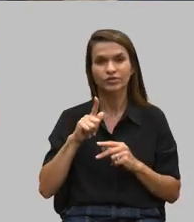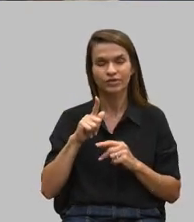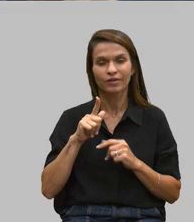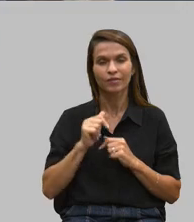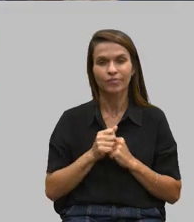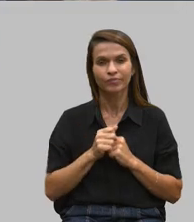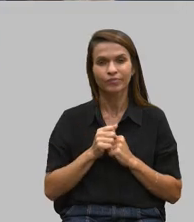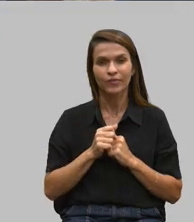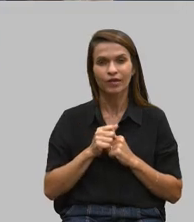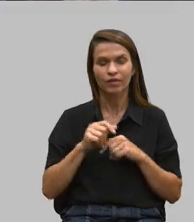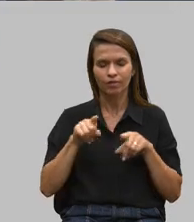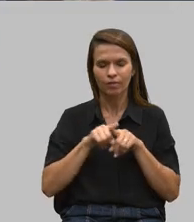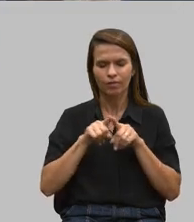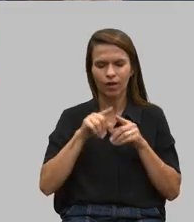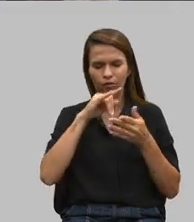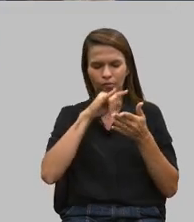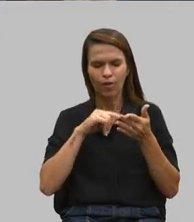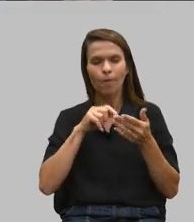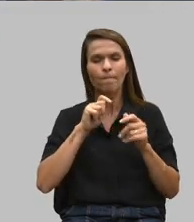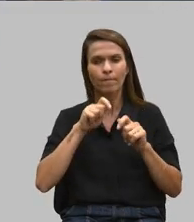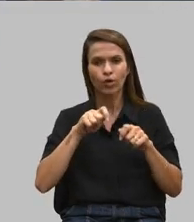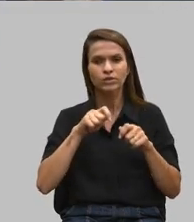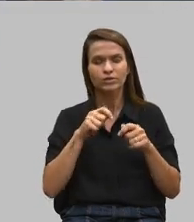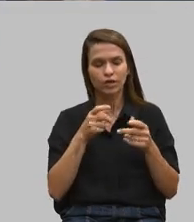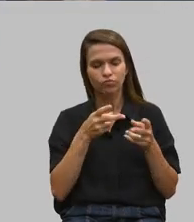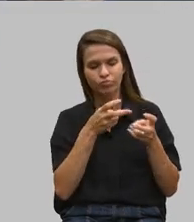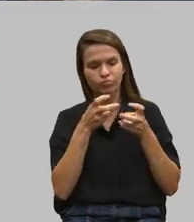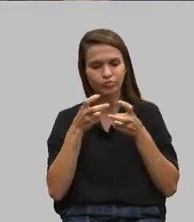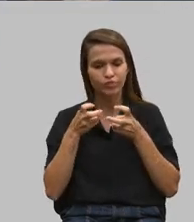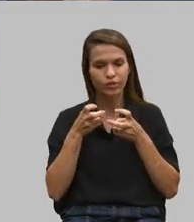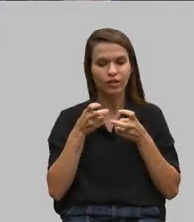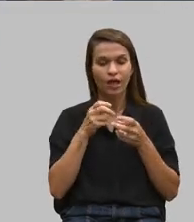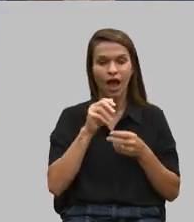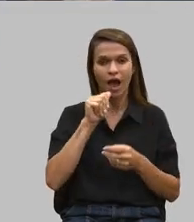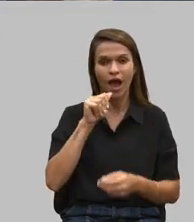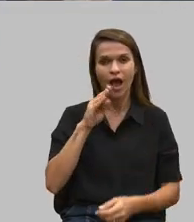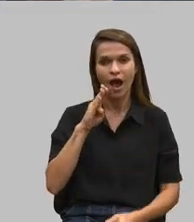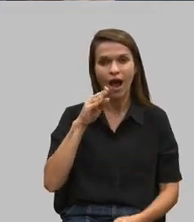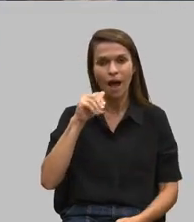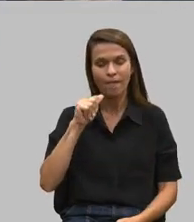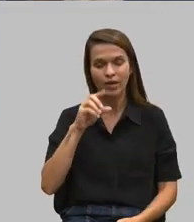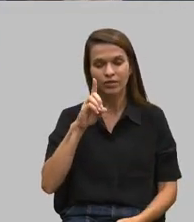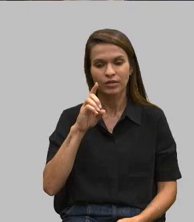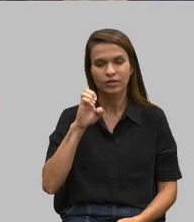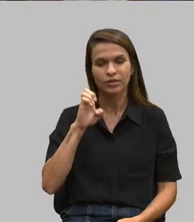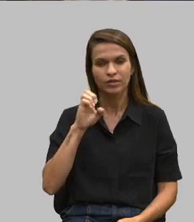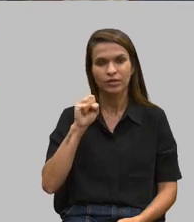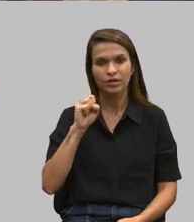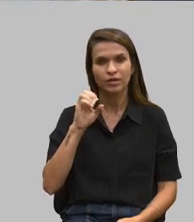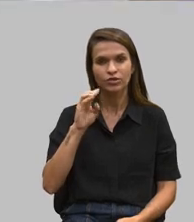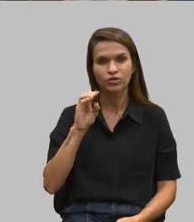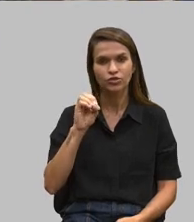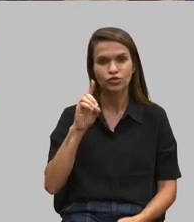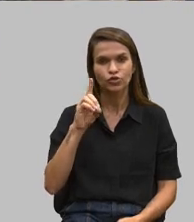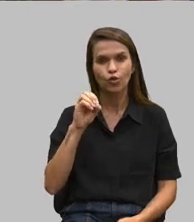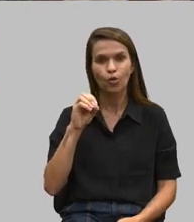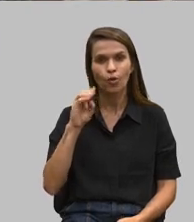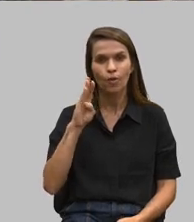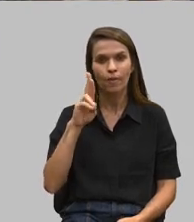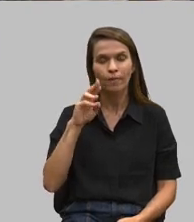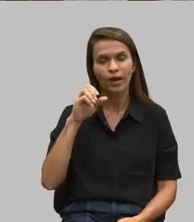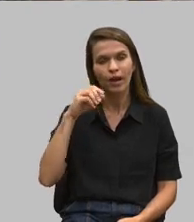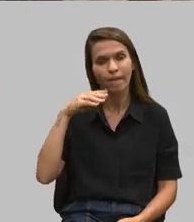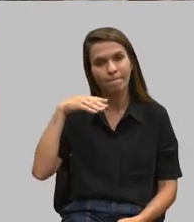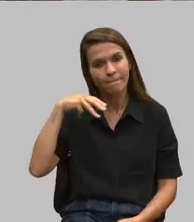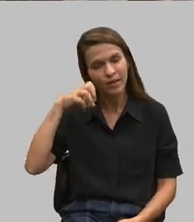seus desdobramentos poderão ser consultados na aba desdobramentos selecionando-se a comissão o dia e a hora do evento cumprida a